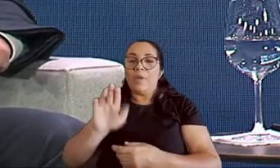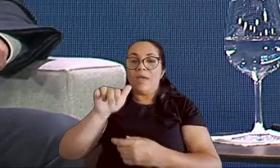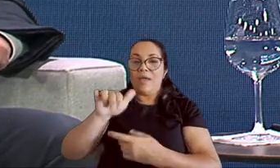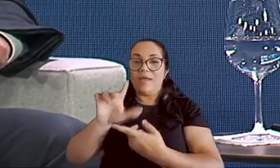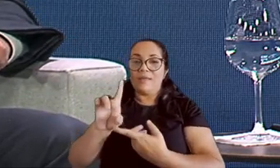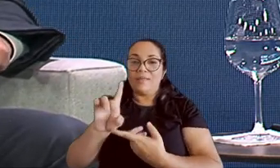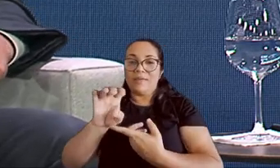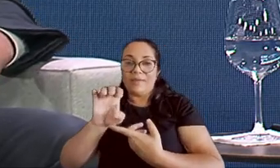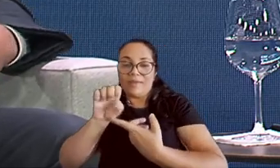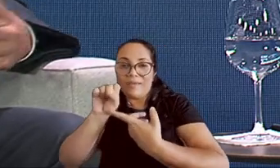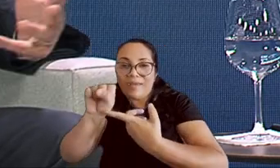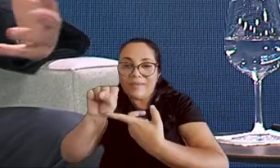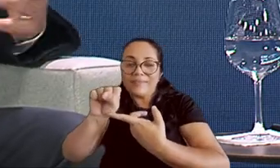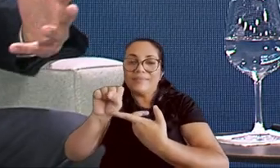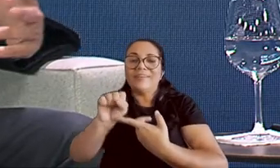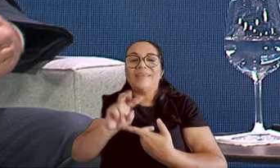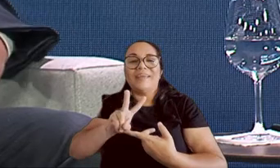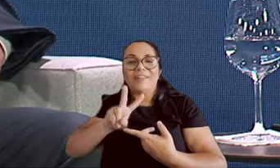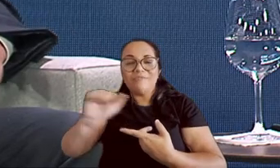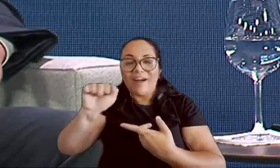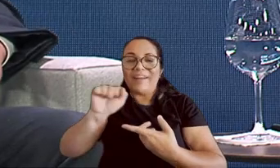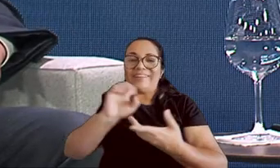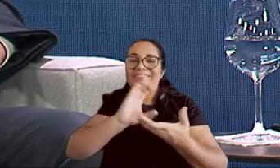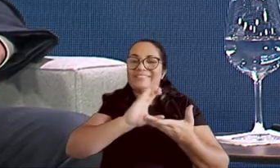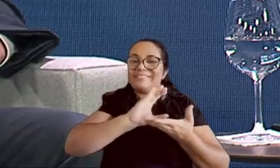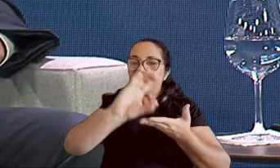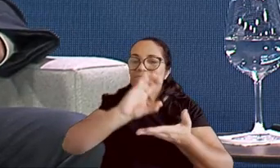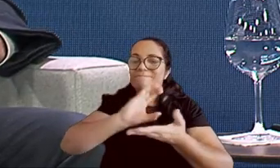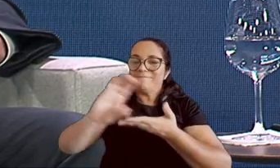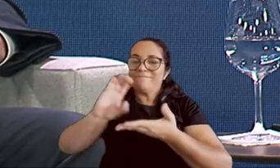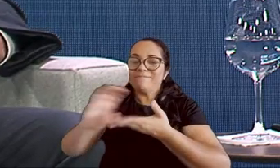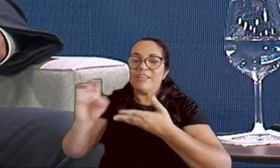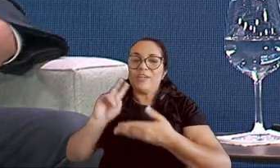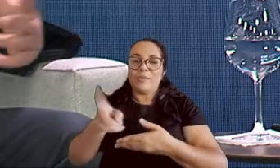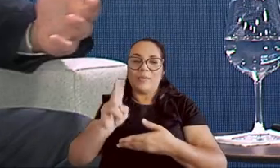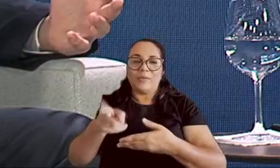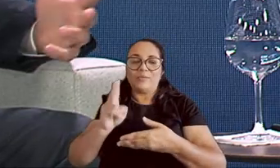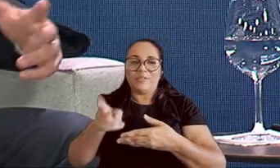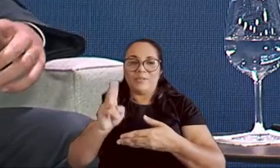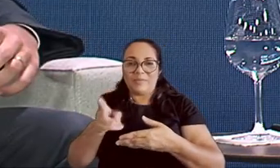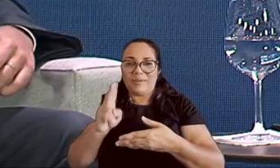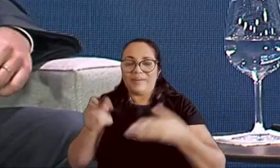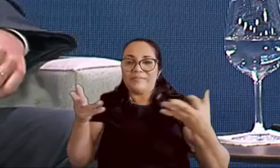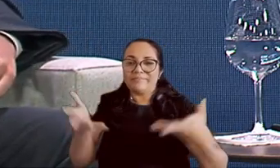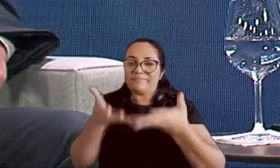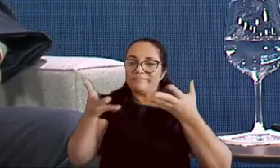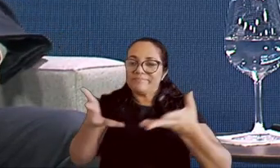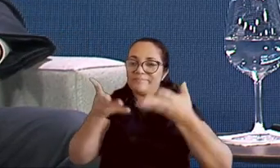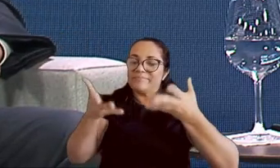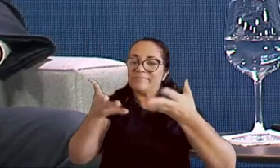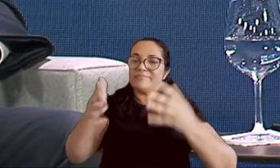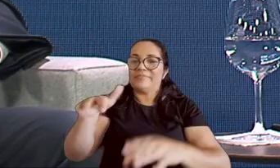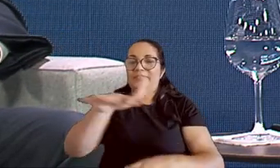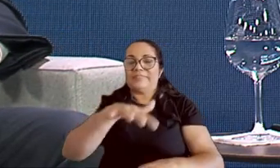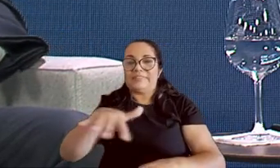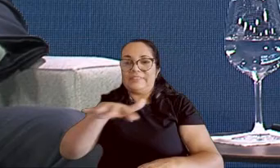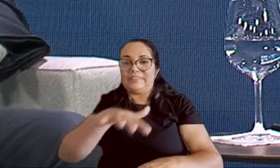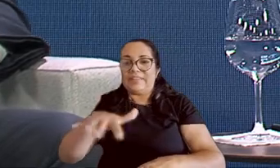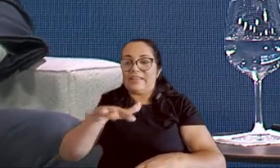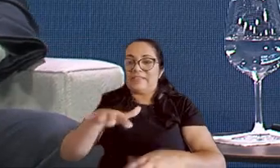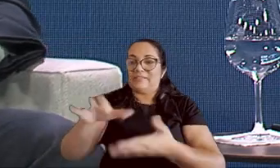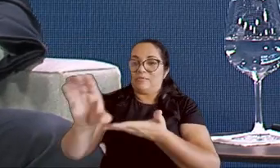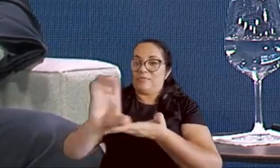é mensagem que ele tá passando é que vai continuar dessa forma né então deixar esse espaço para o mercado de capitais continuar se